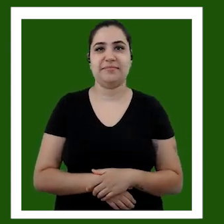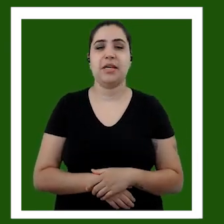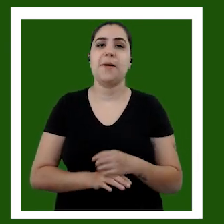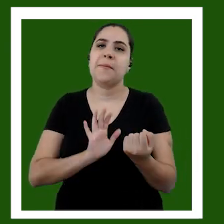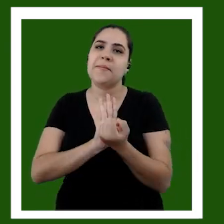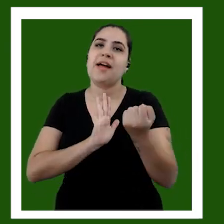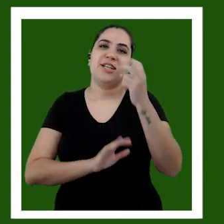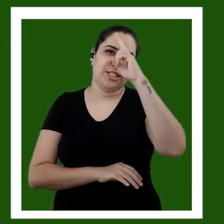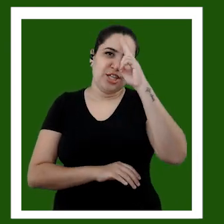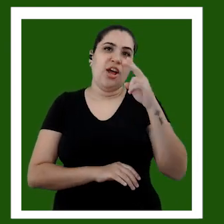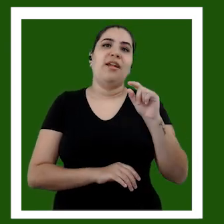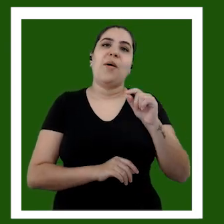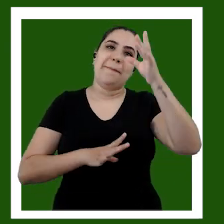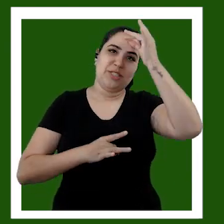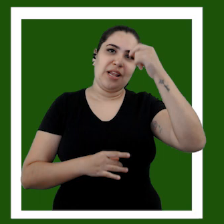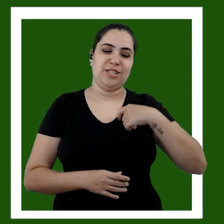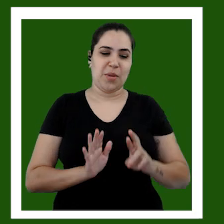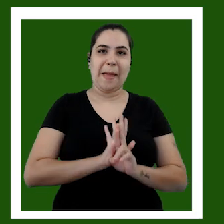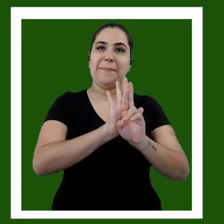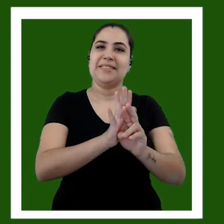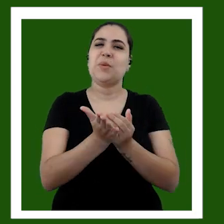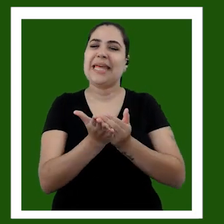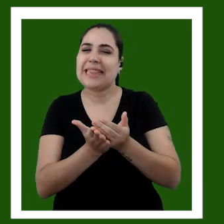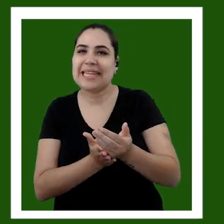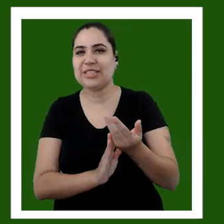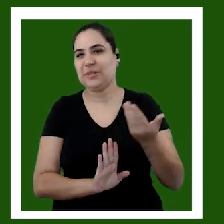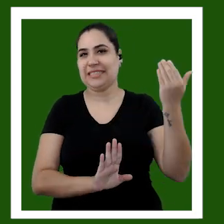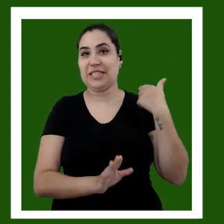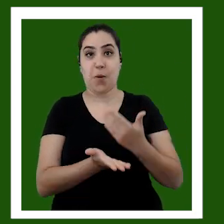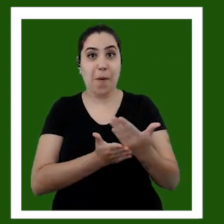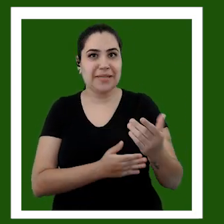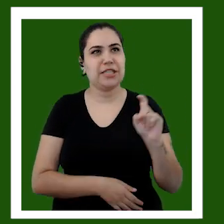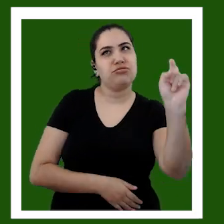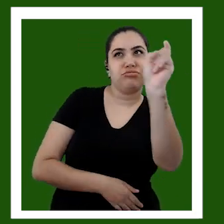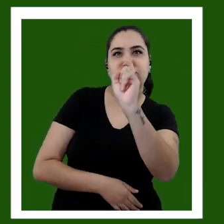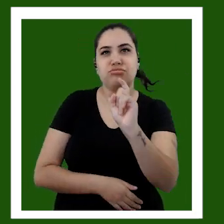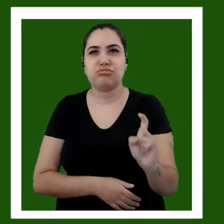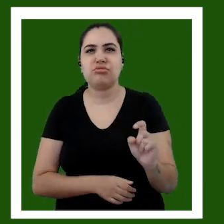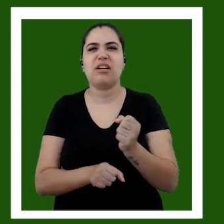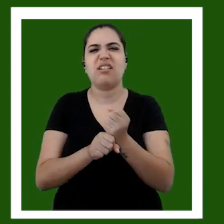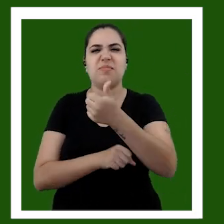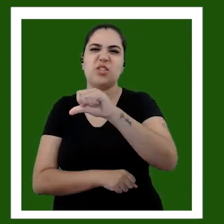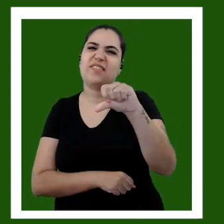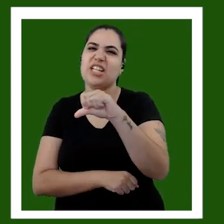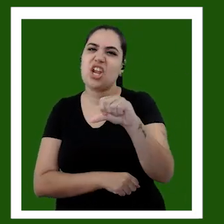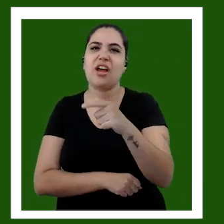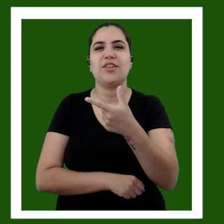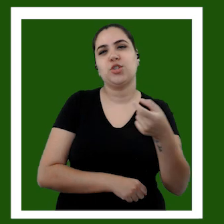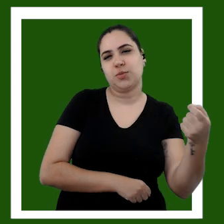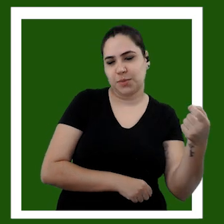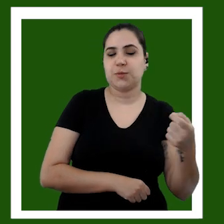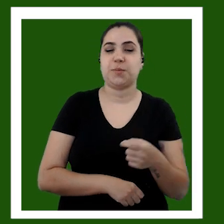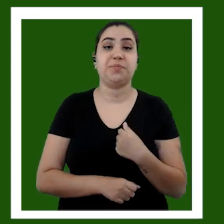história, retratando os personagens que me representam também. No início do início, quando eu comecei a fazer grafite,